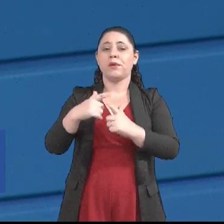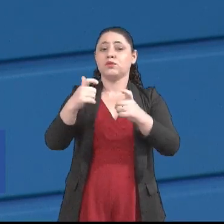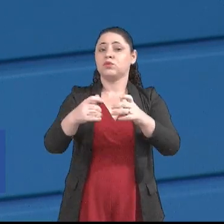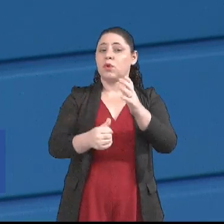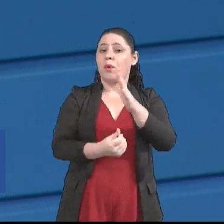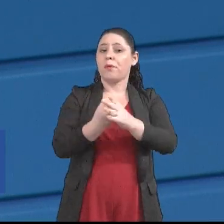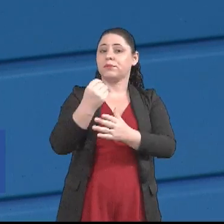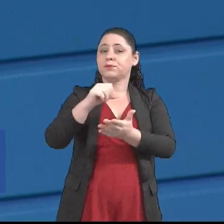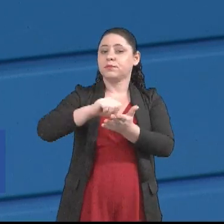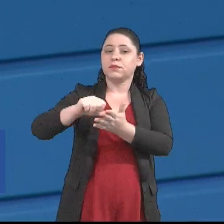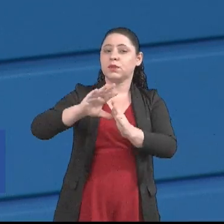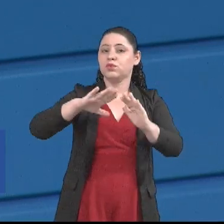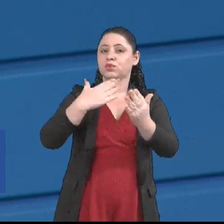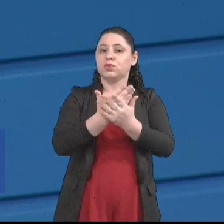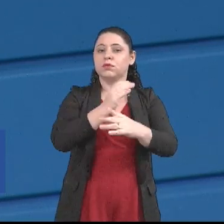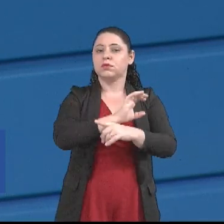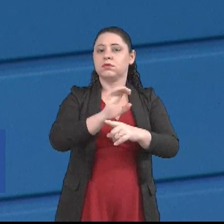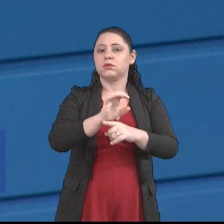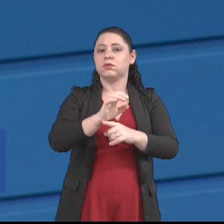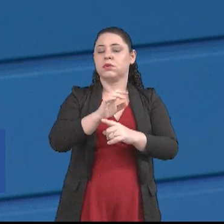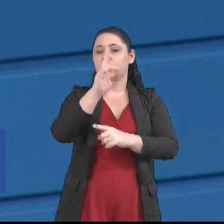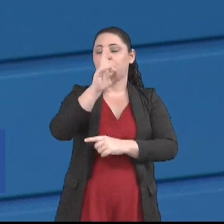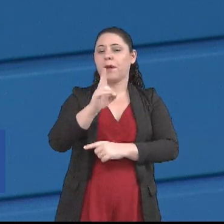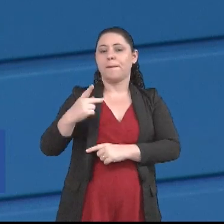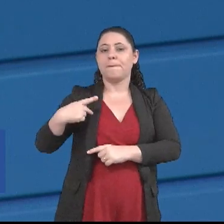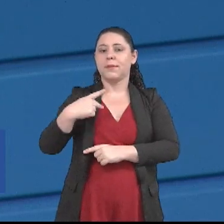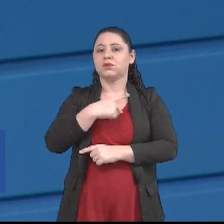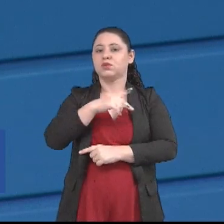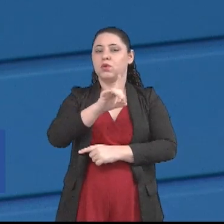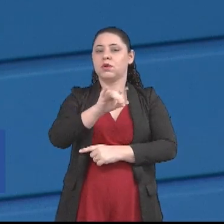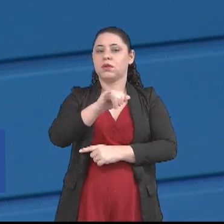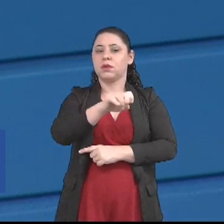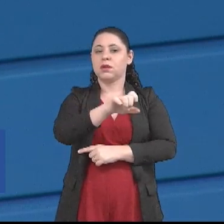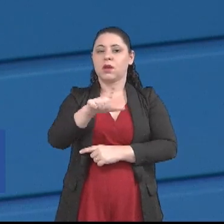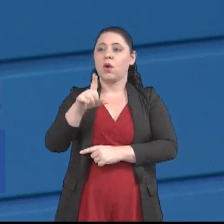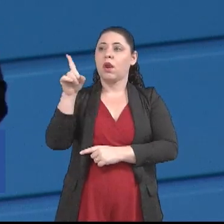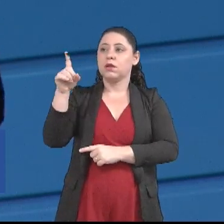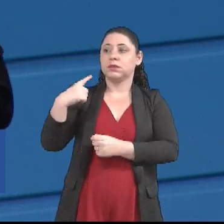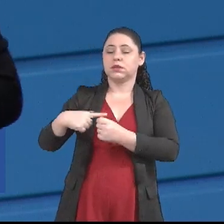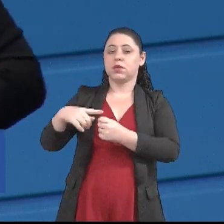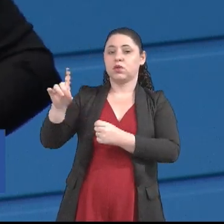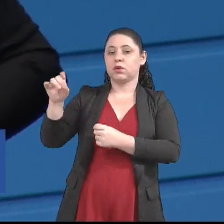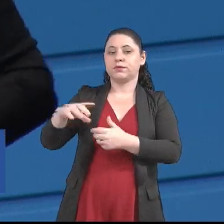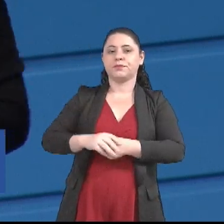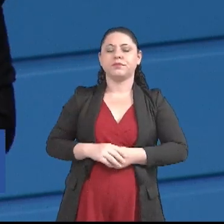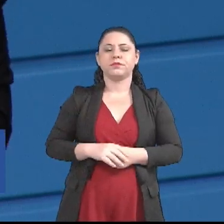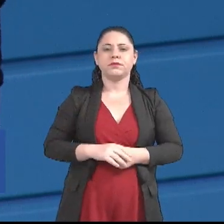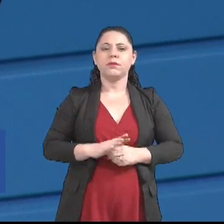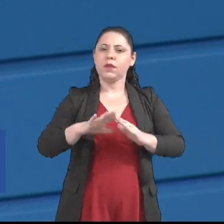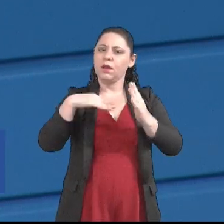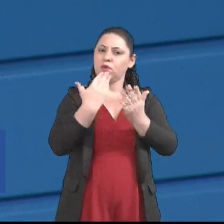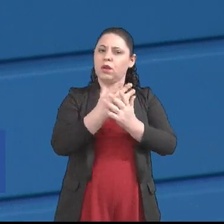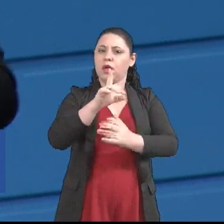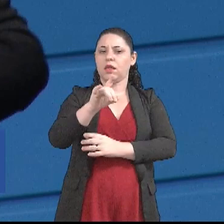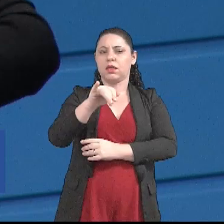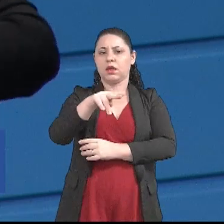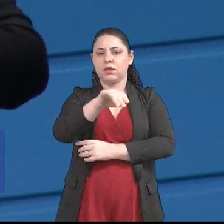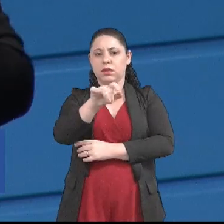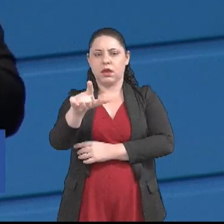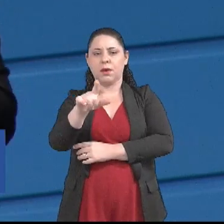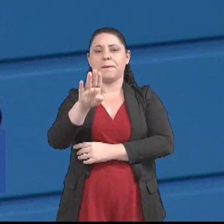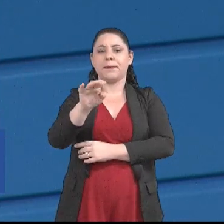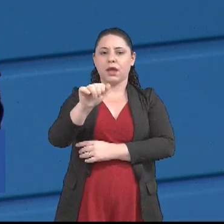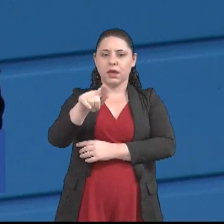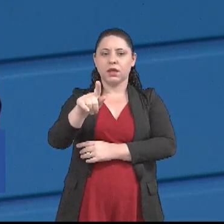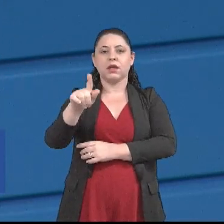provisória a Escola Estadual Pastor Daniel Berg, no município de Dourados. A escola Daniel Beck, durante muito tempo, precisava